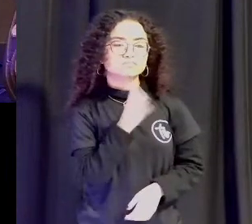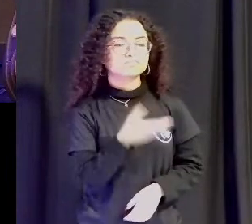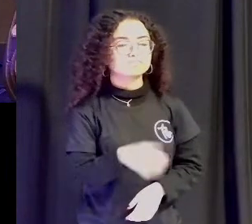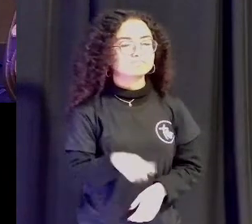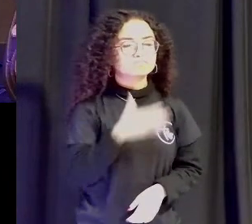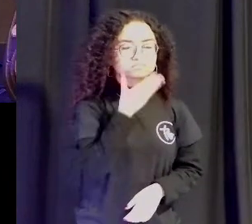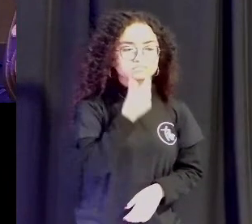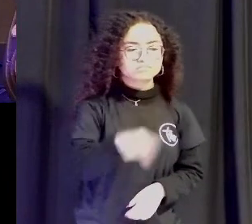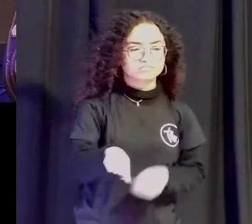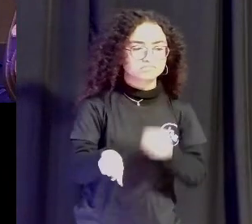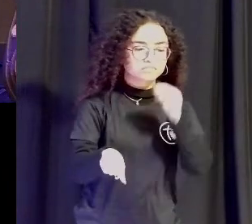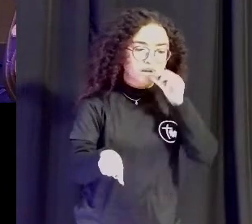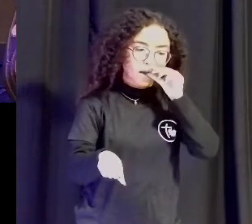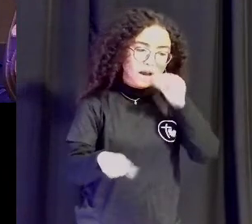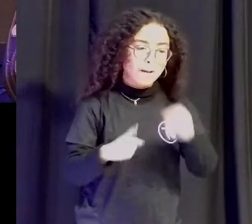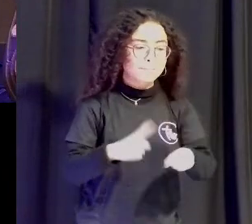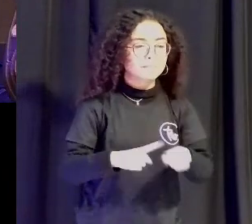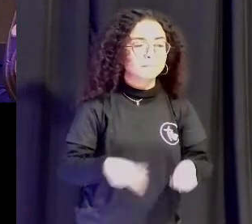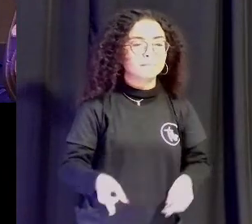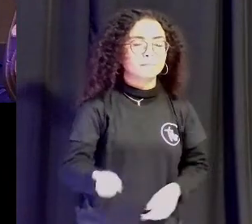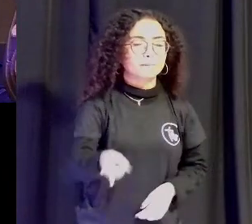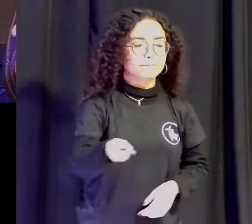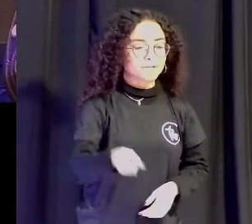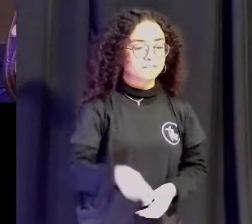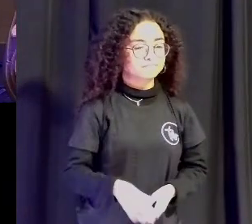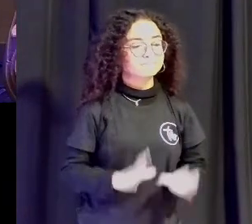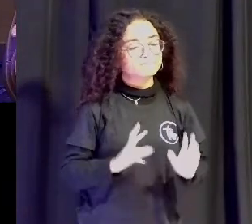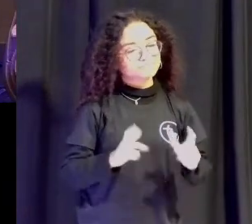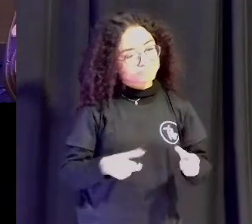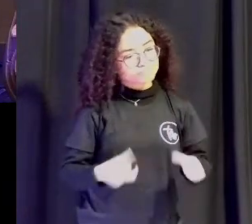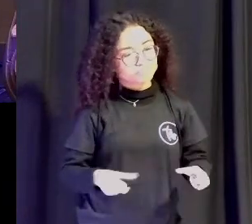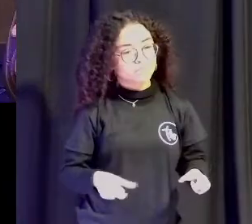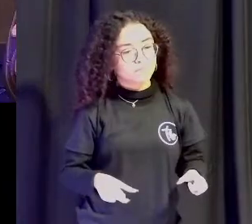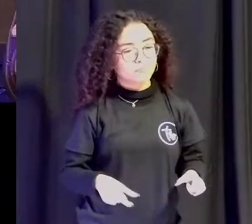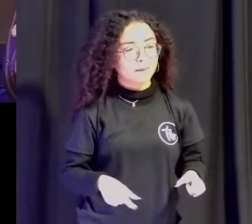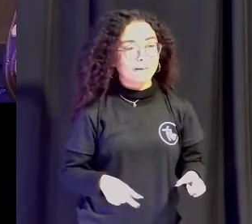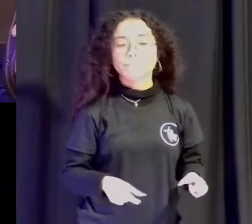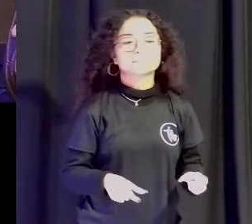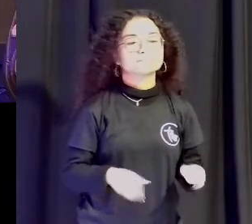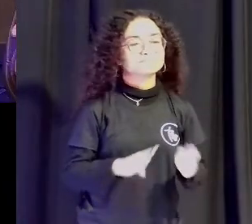Ele era dali, ele morava ali. Lembra dessas